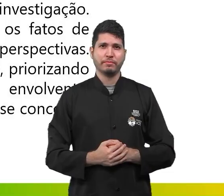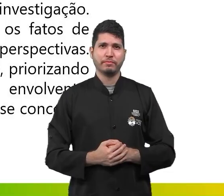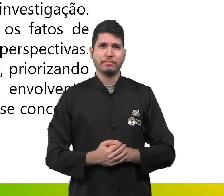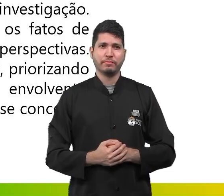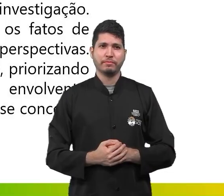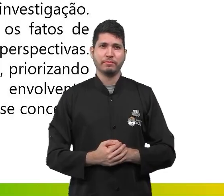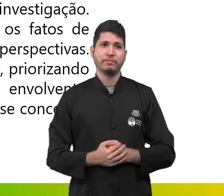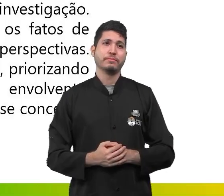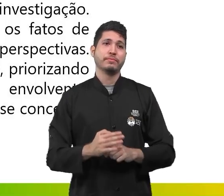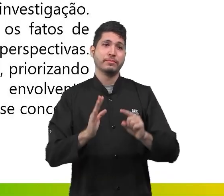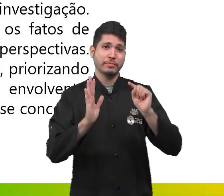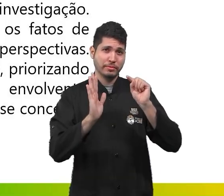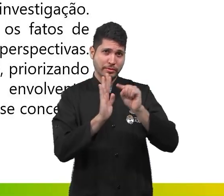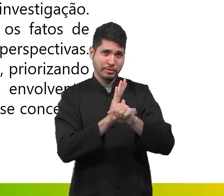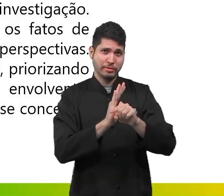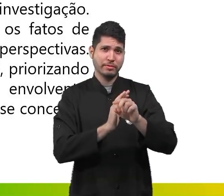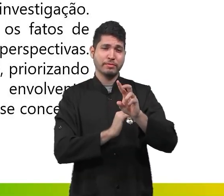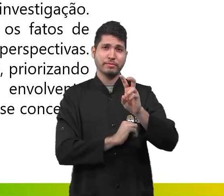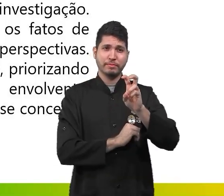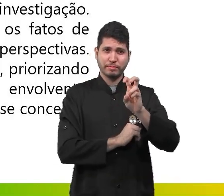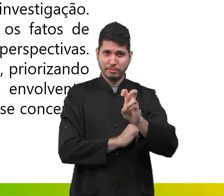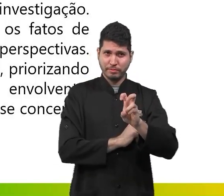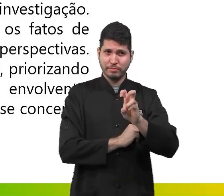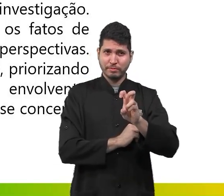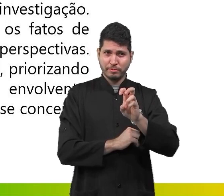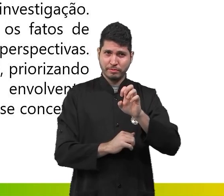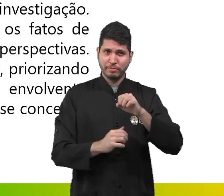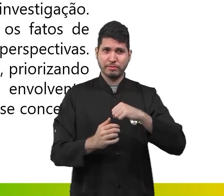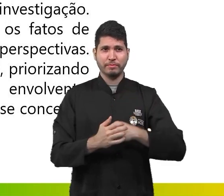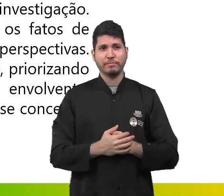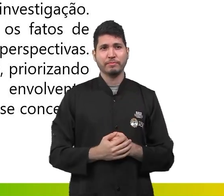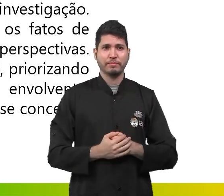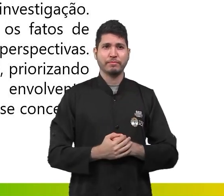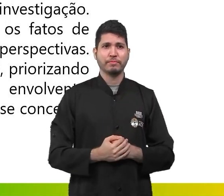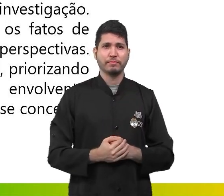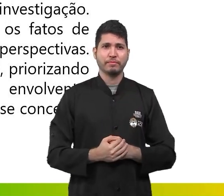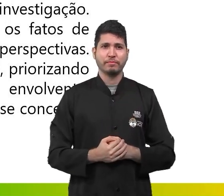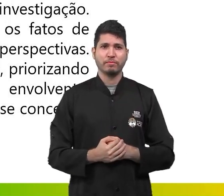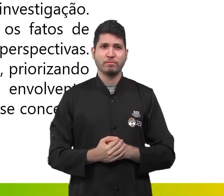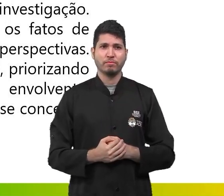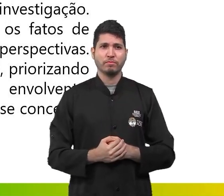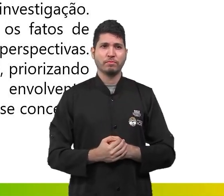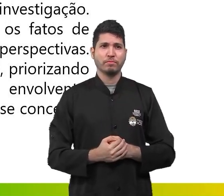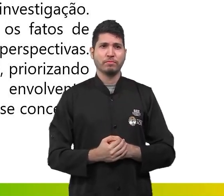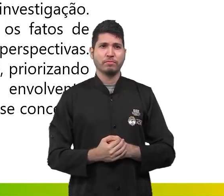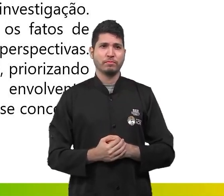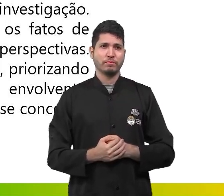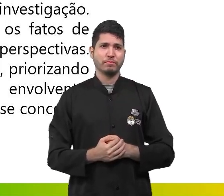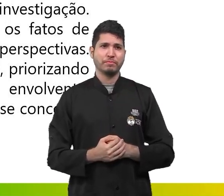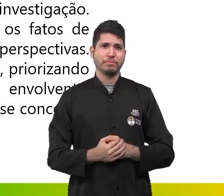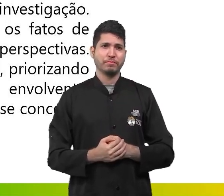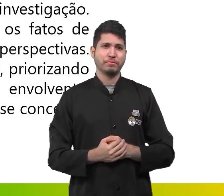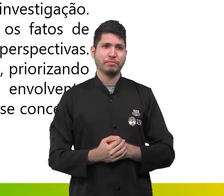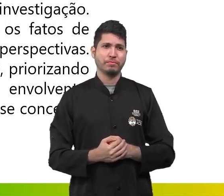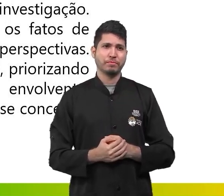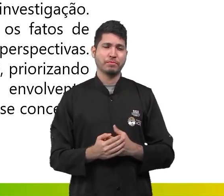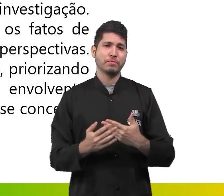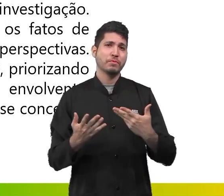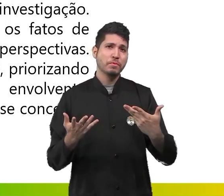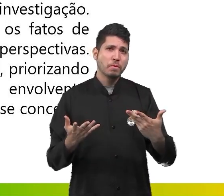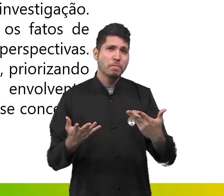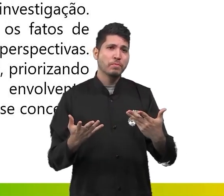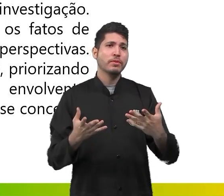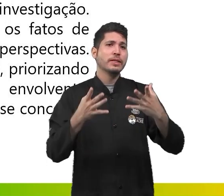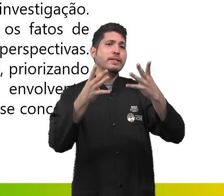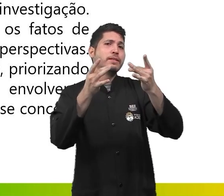galera. Questão 5 na tela. Qual das seguintes afirmações descreve melhor? Ou seja, podem ter outras que descrevem bem,